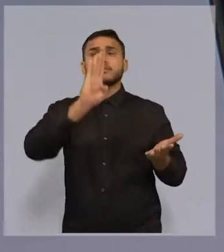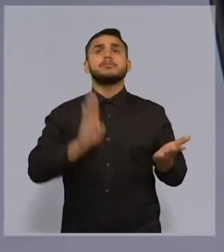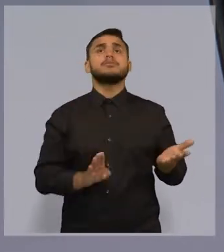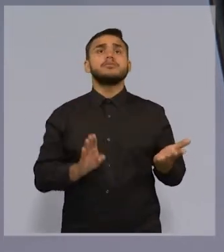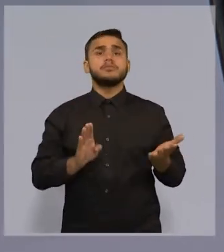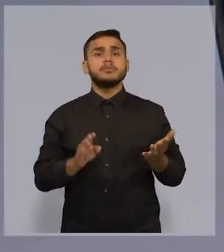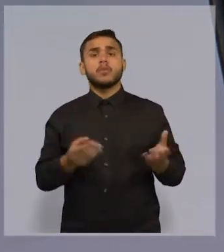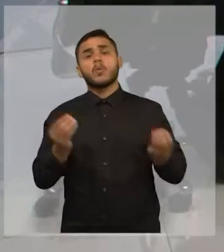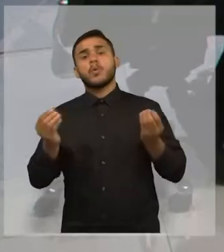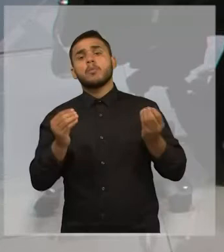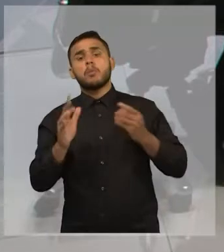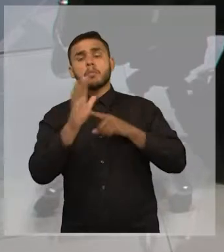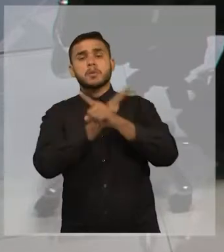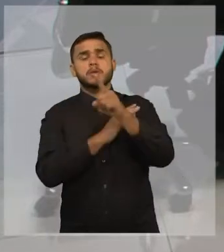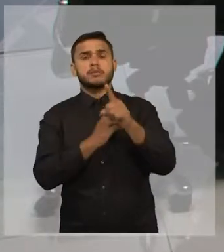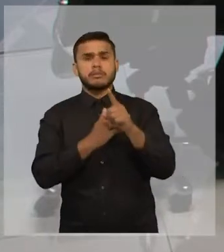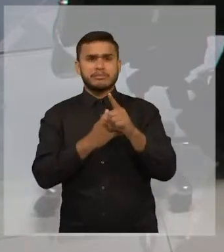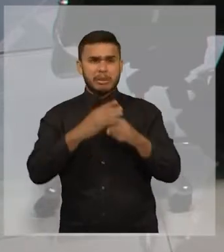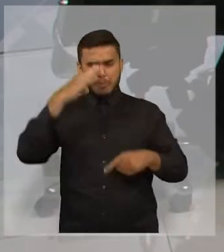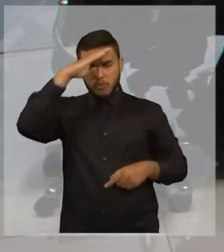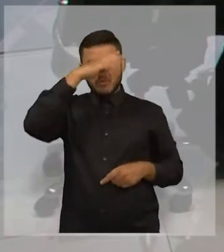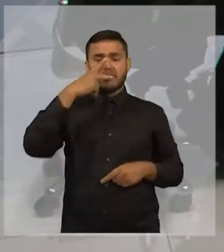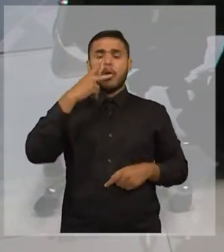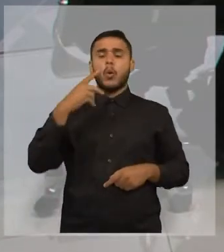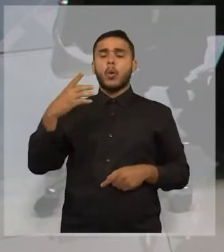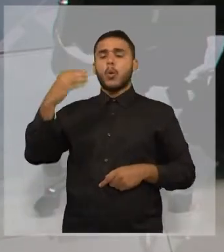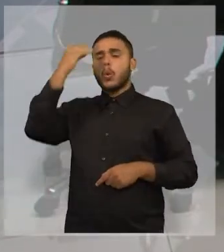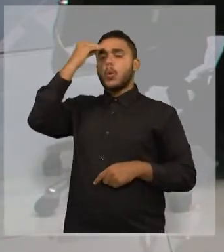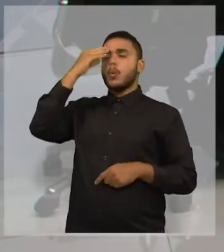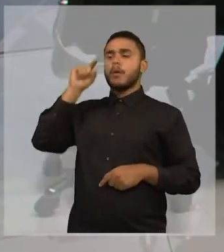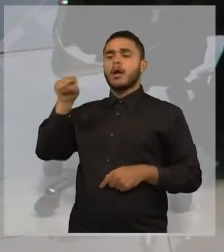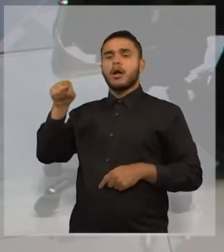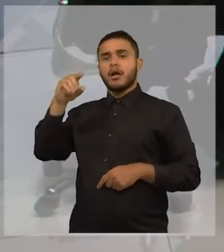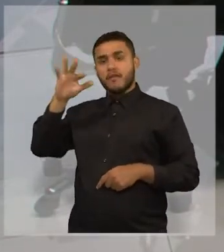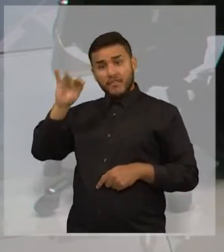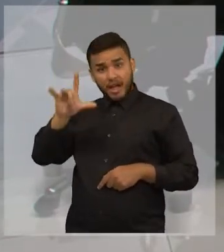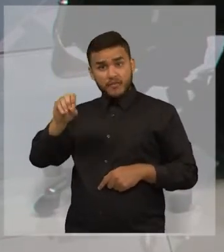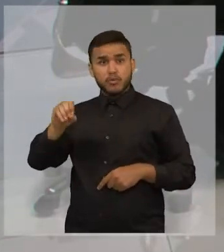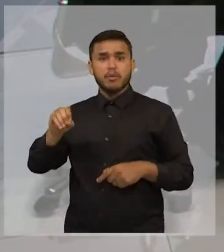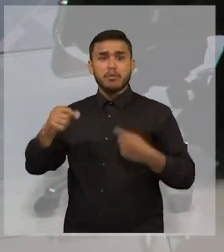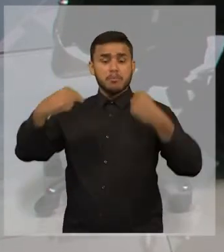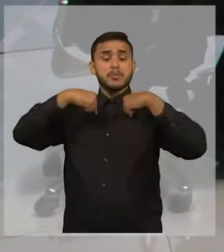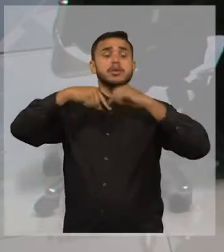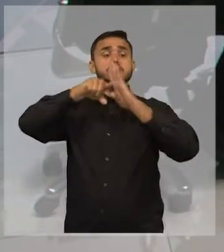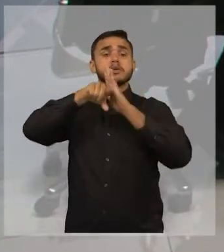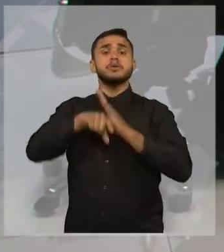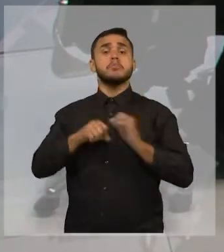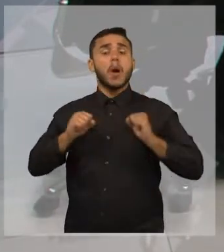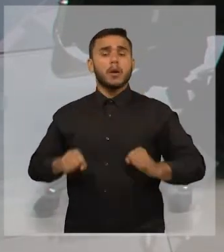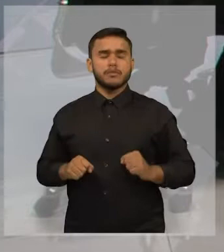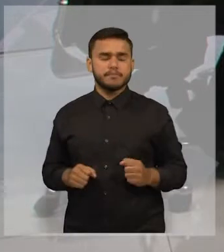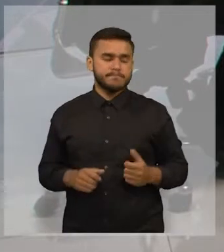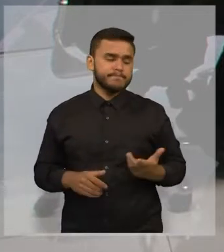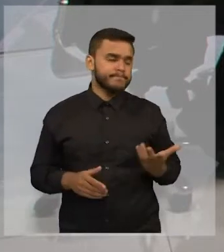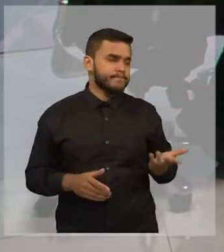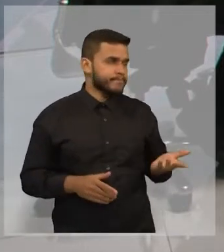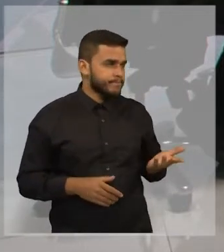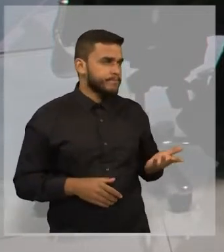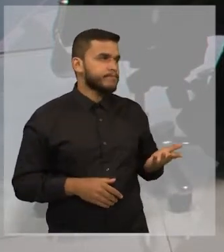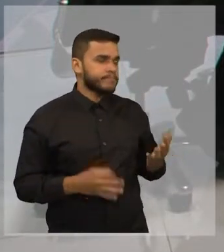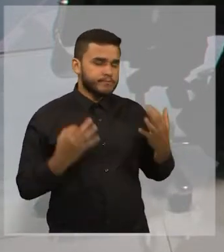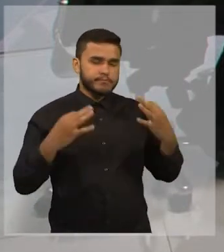nação brasileira percebe, entende, quer dizer, uma posição como essa? É um equívoco lapidar, por quê? Porque